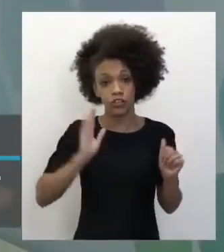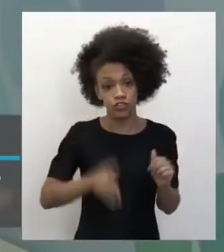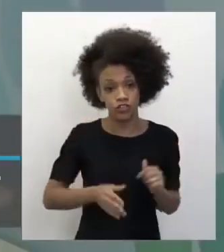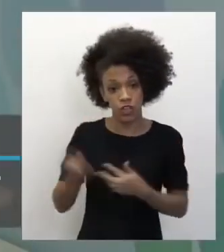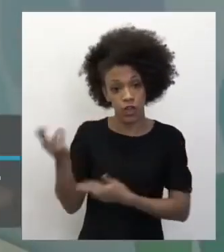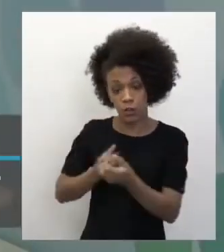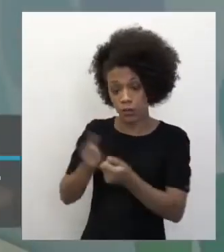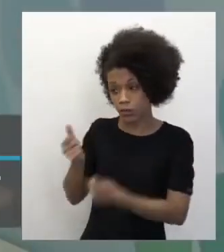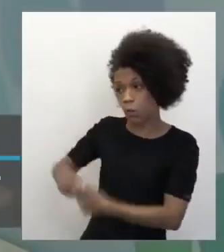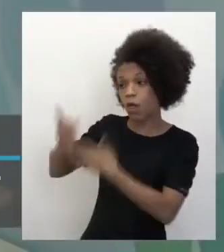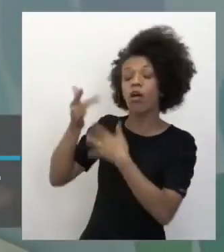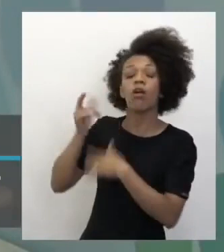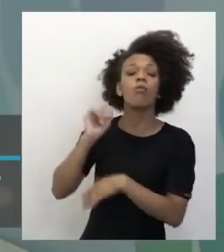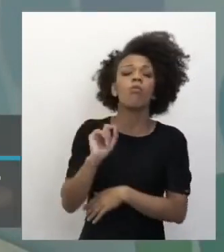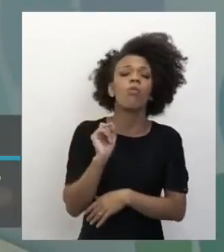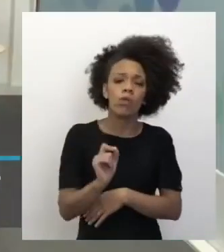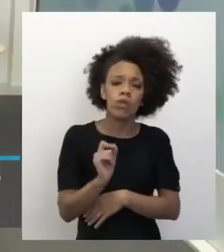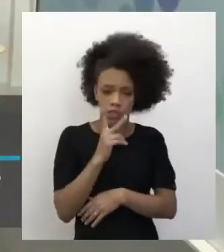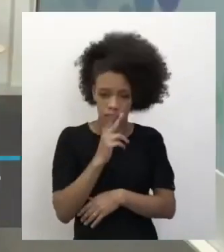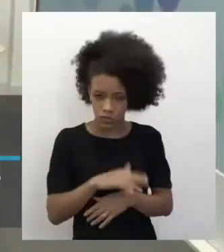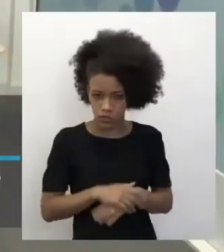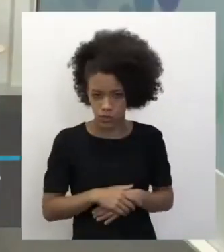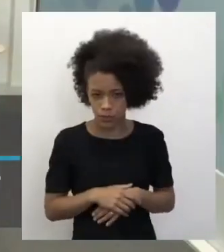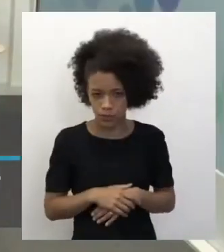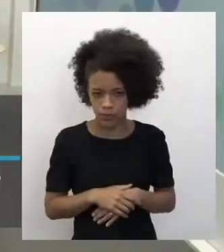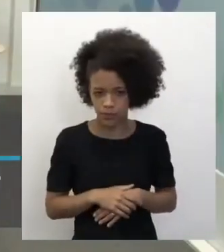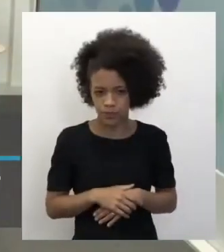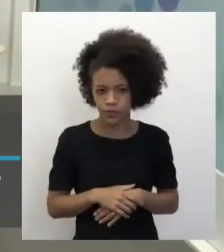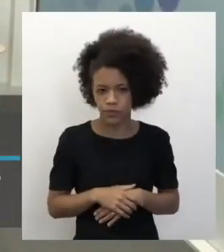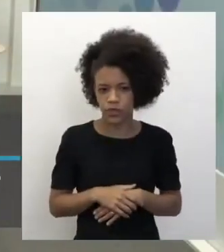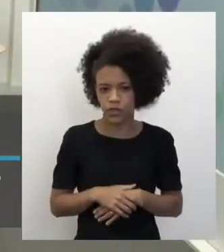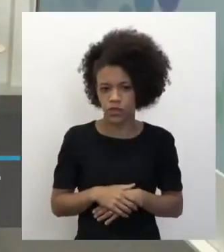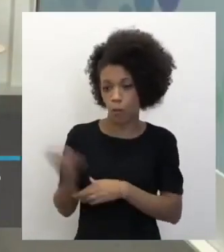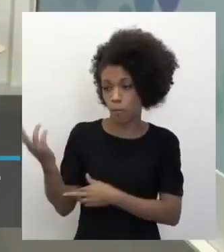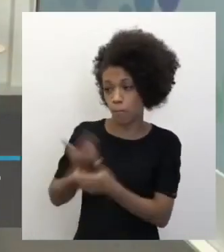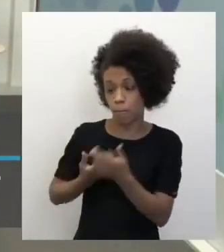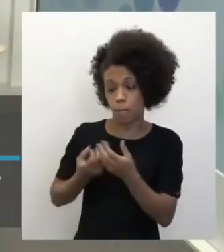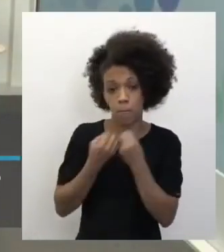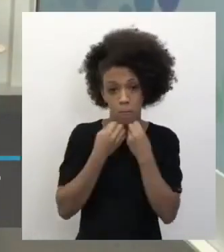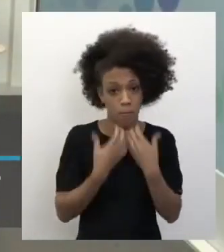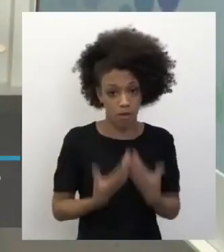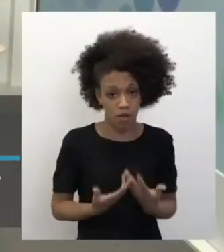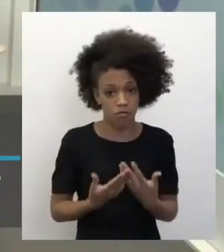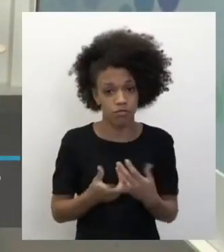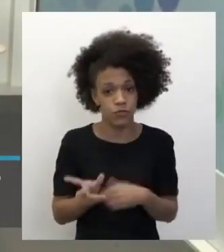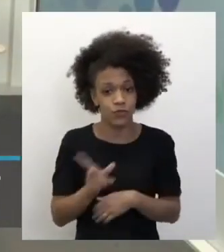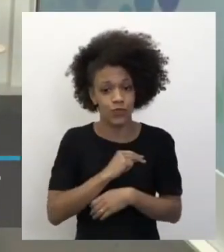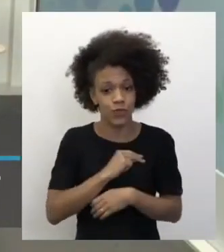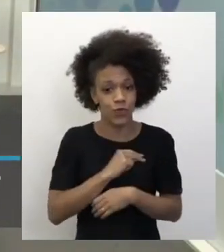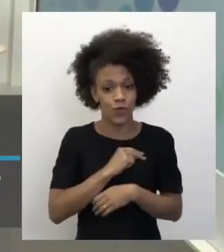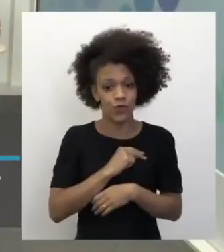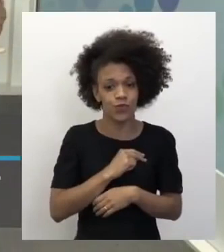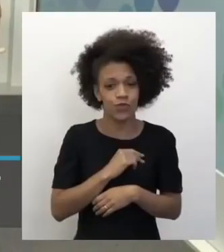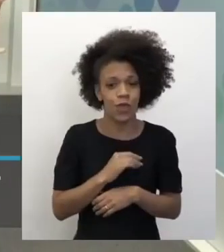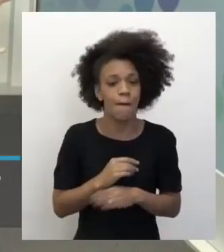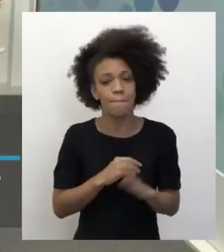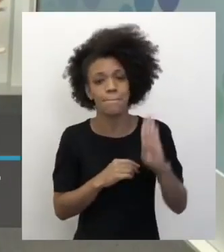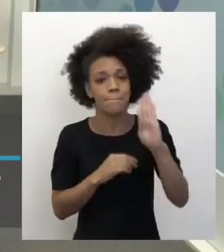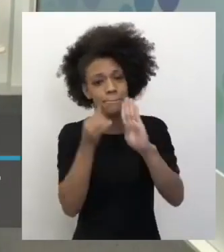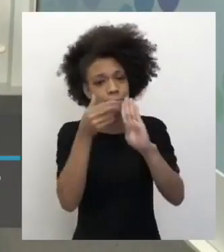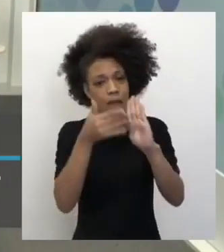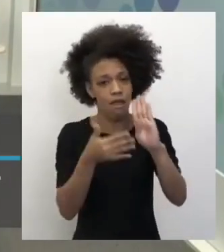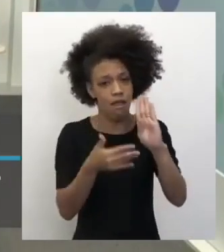Andréia. E aí, o que eles colocaram? Aqui está chovendo B. Nossa, gente, tô amando. B,